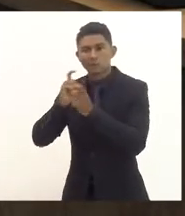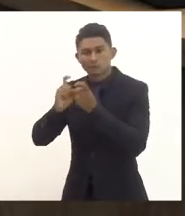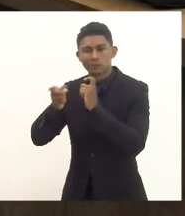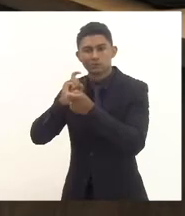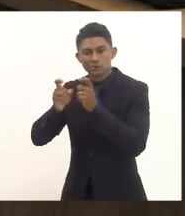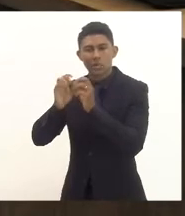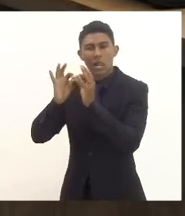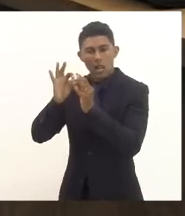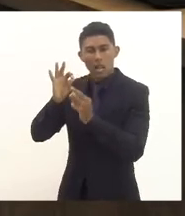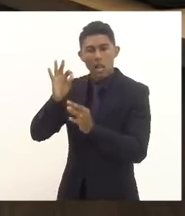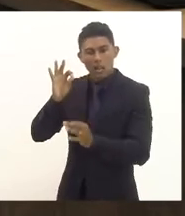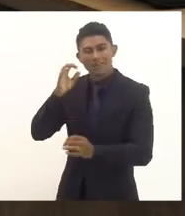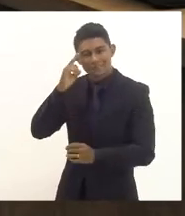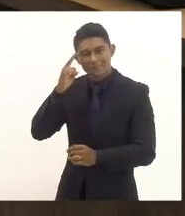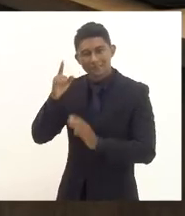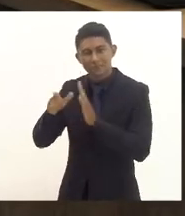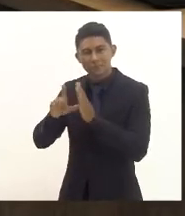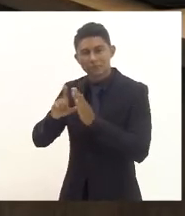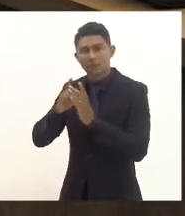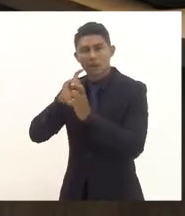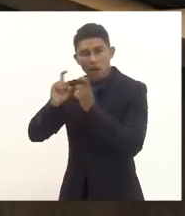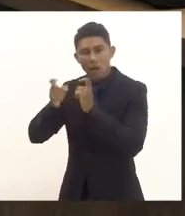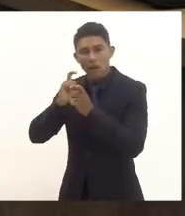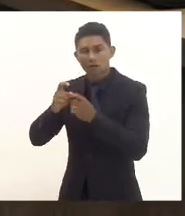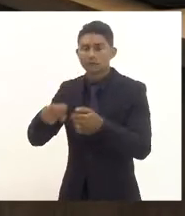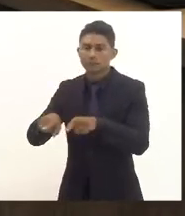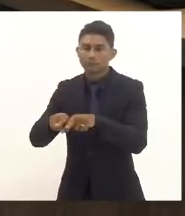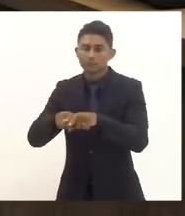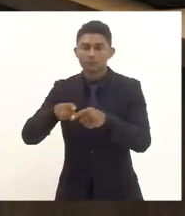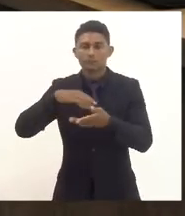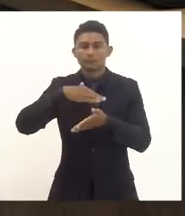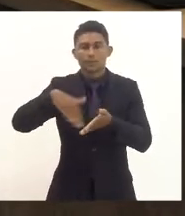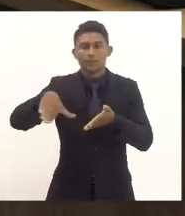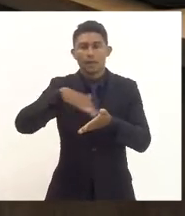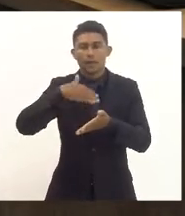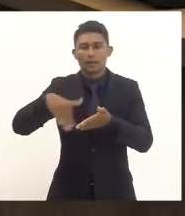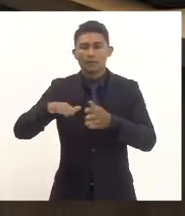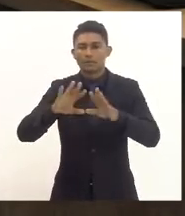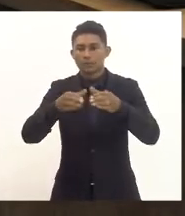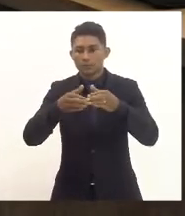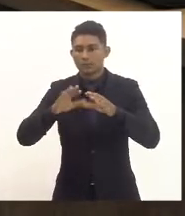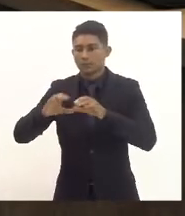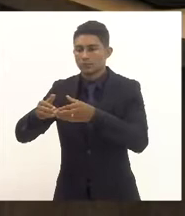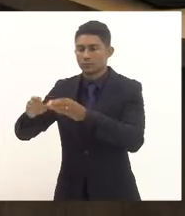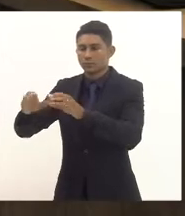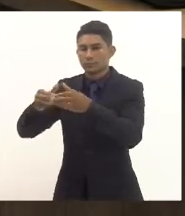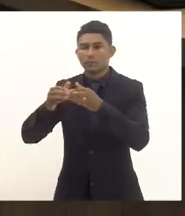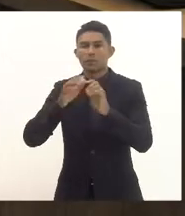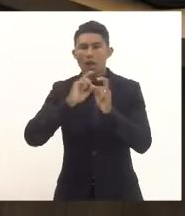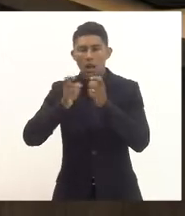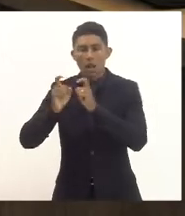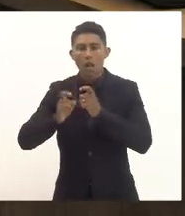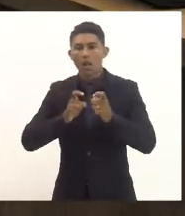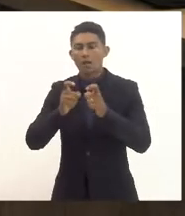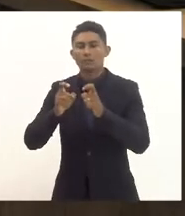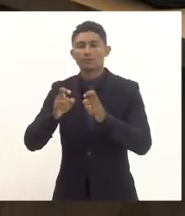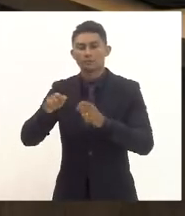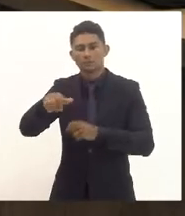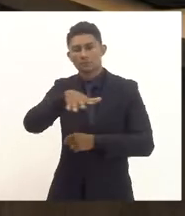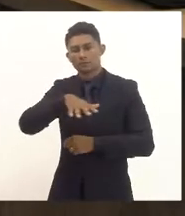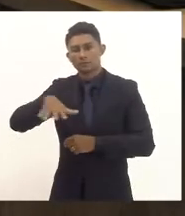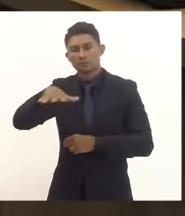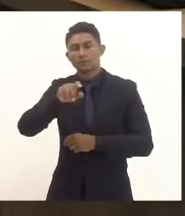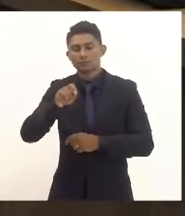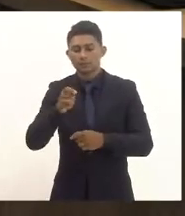conversas que também acontecerão nas secretarias mais afeta sa essa área que é de desenvolvimento